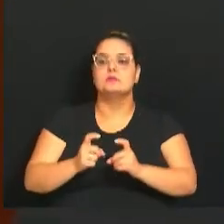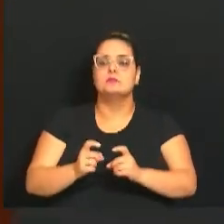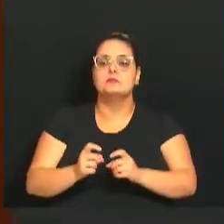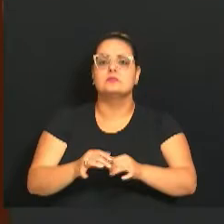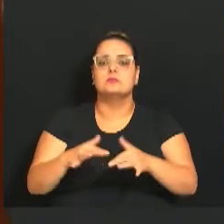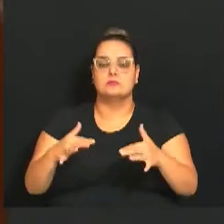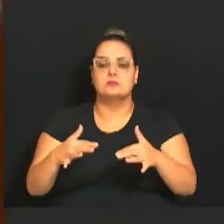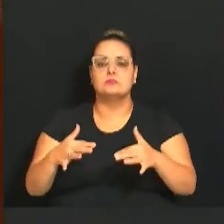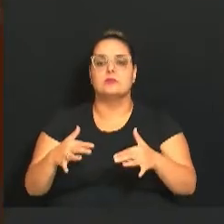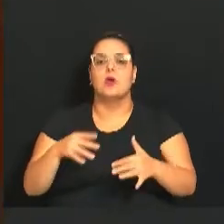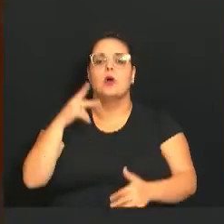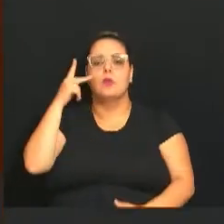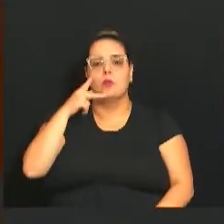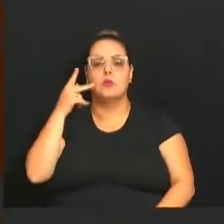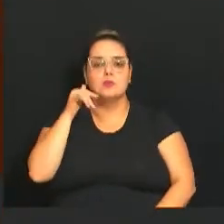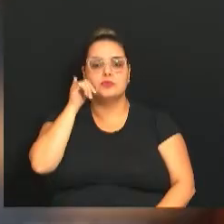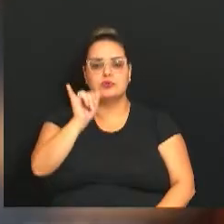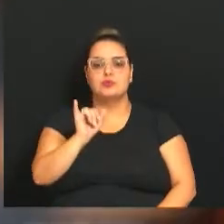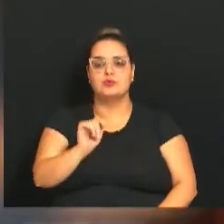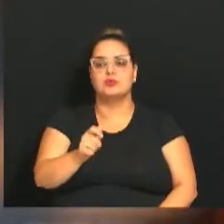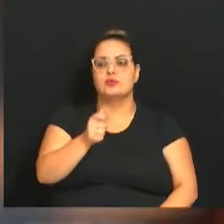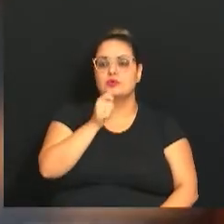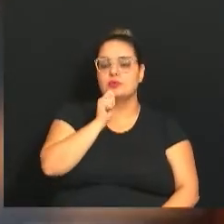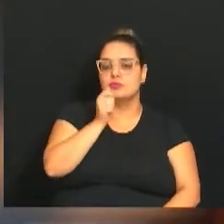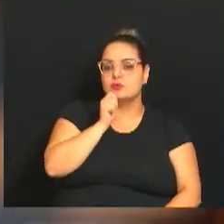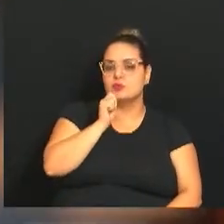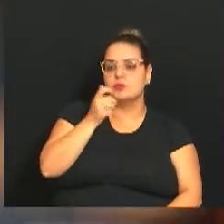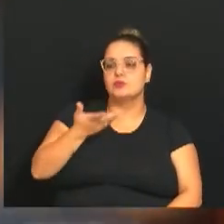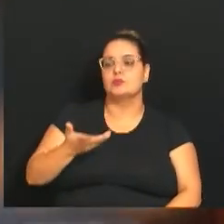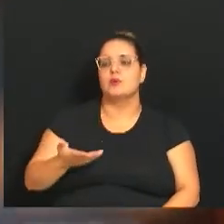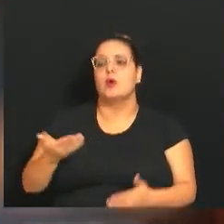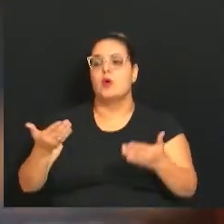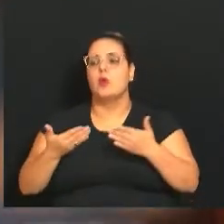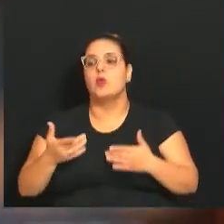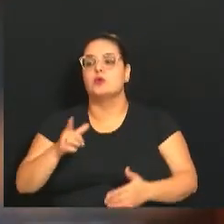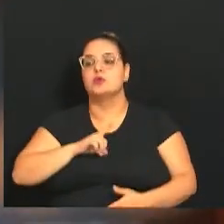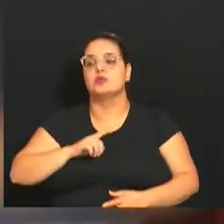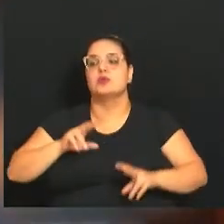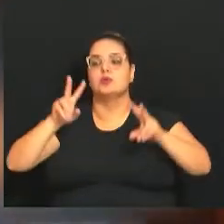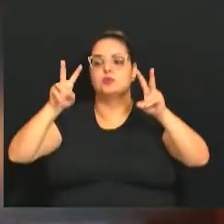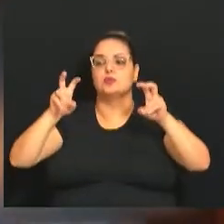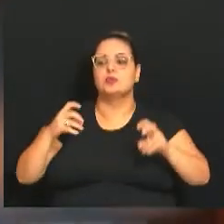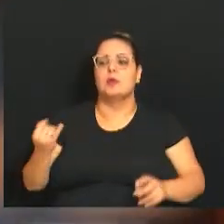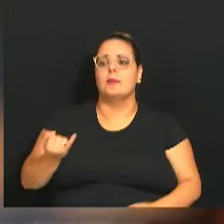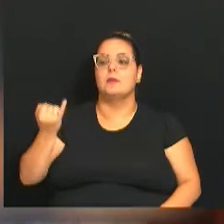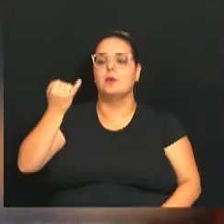de Políticas de Prevenção às Drogas. Hoje nós teremos um tema muito importante,